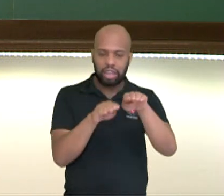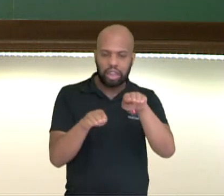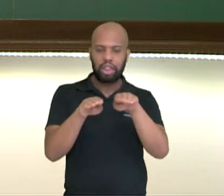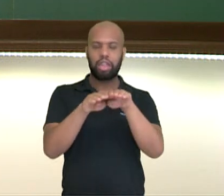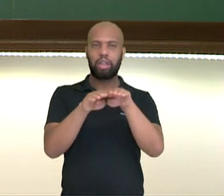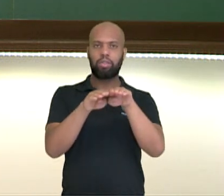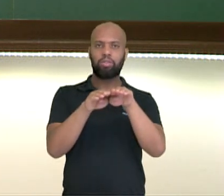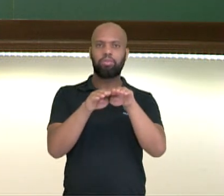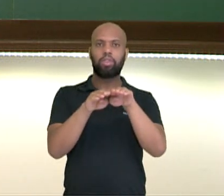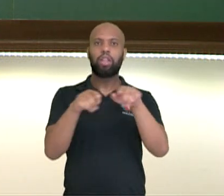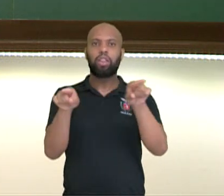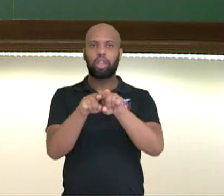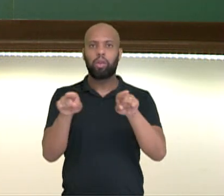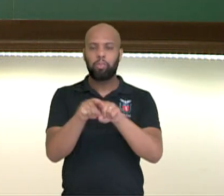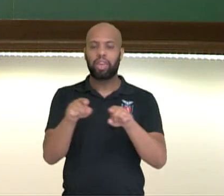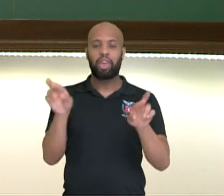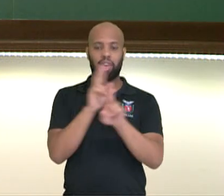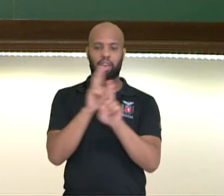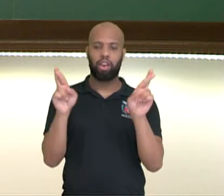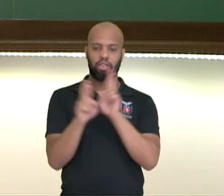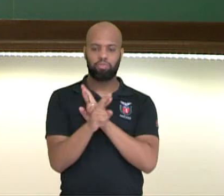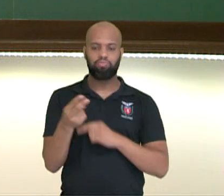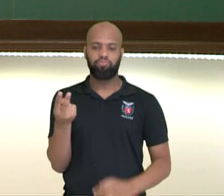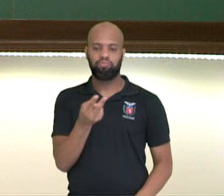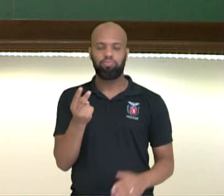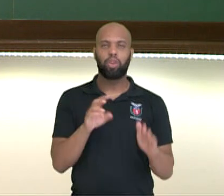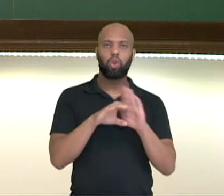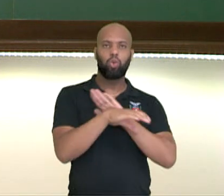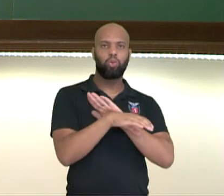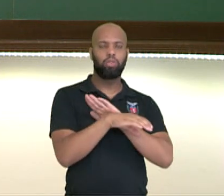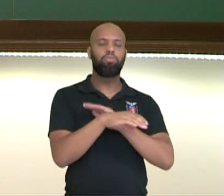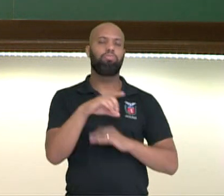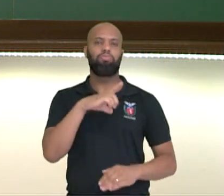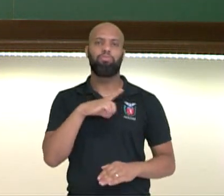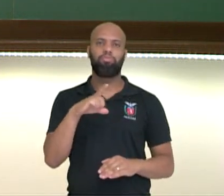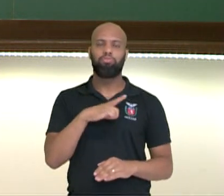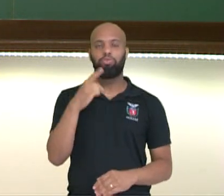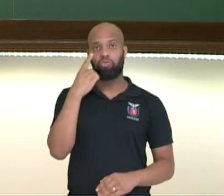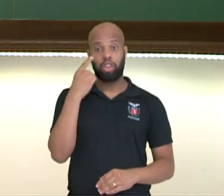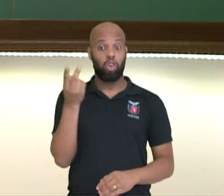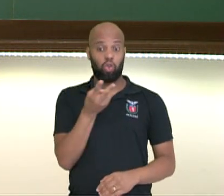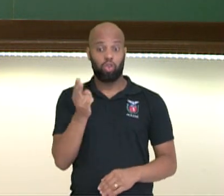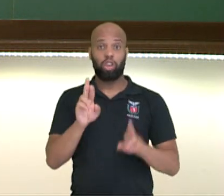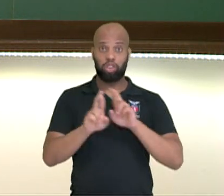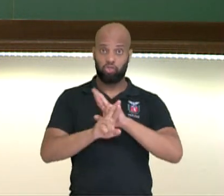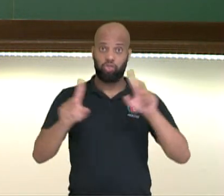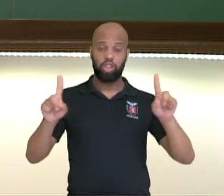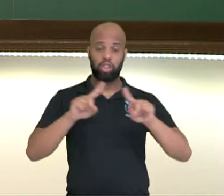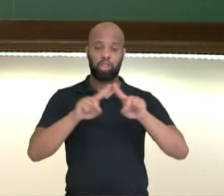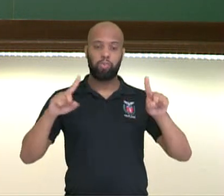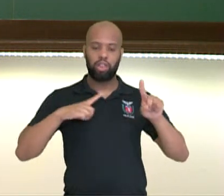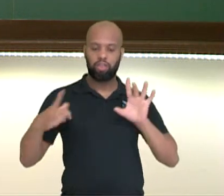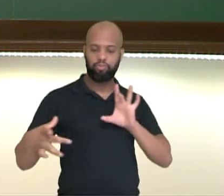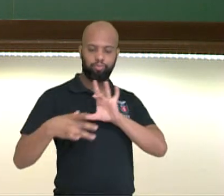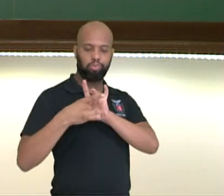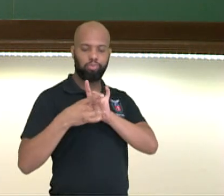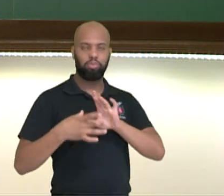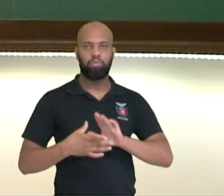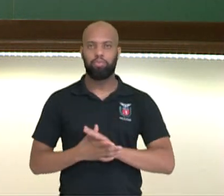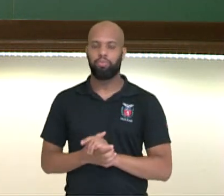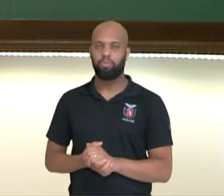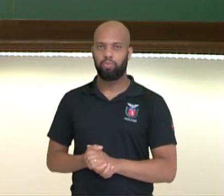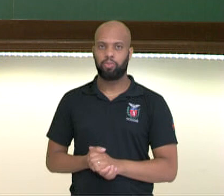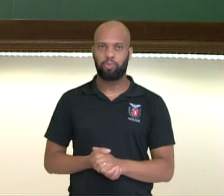térmico e relacionar esses conceitos que são diferentes, mas que têm relações entre